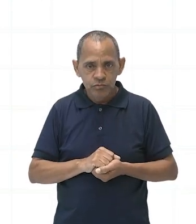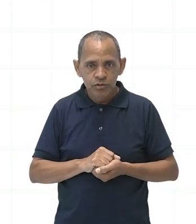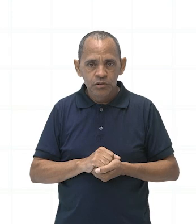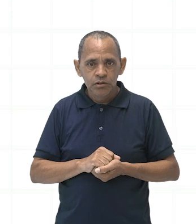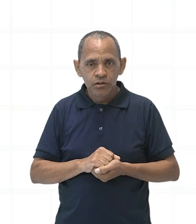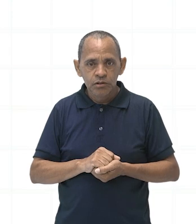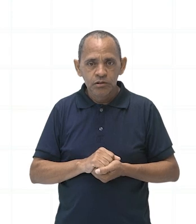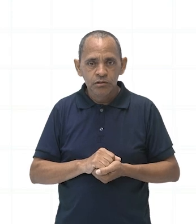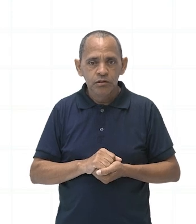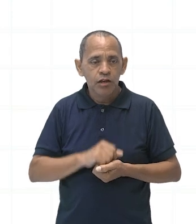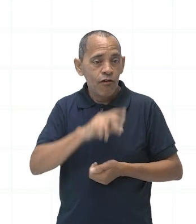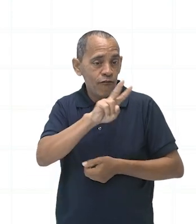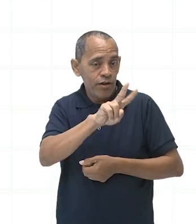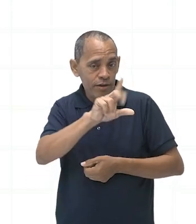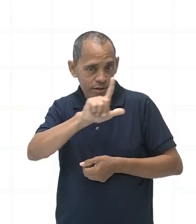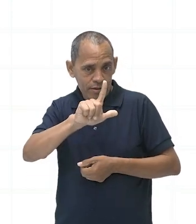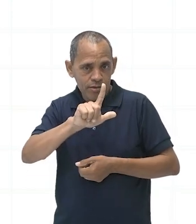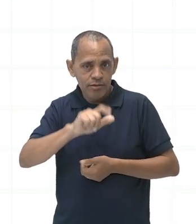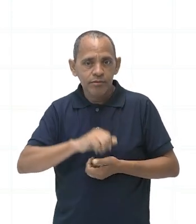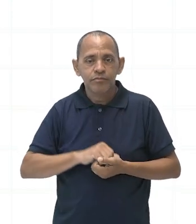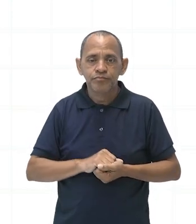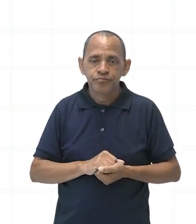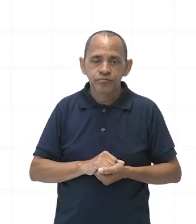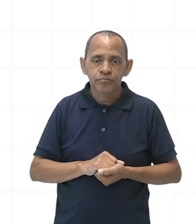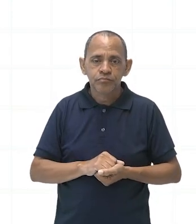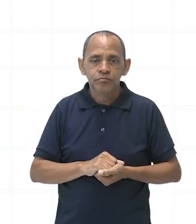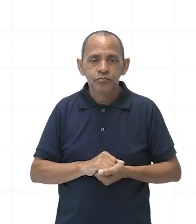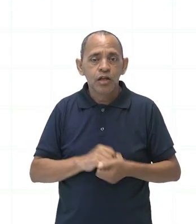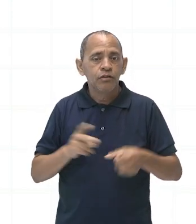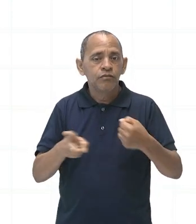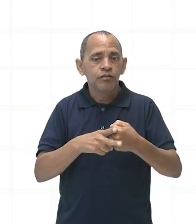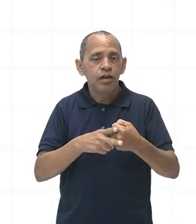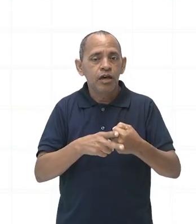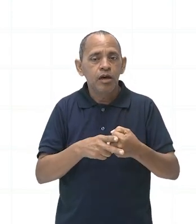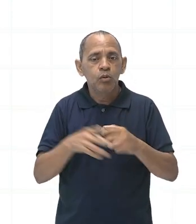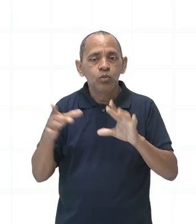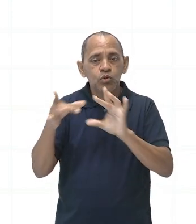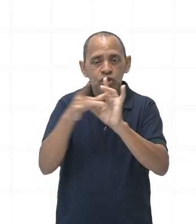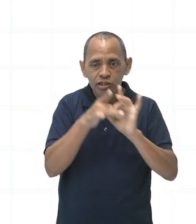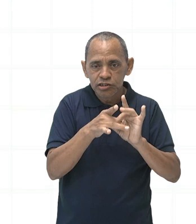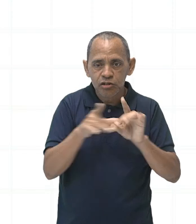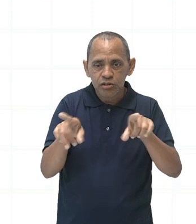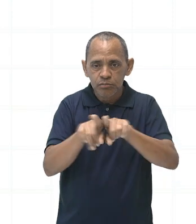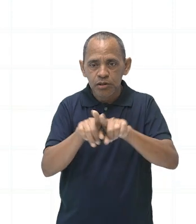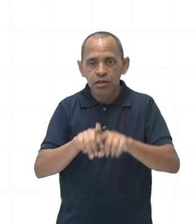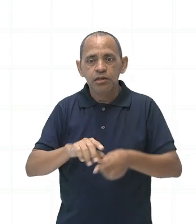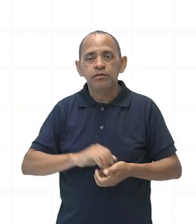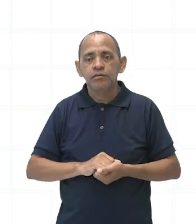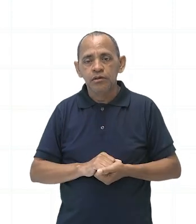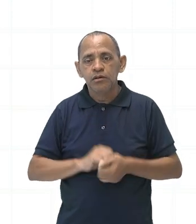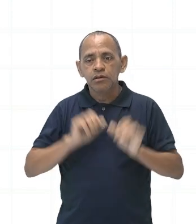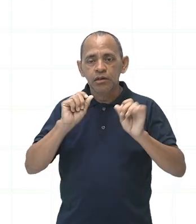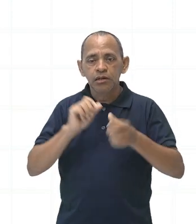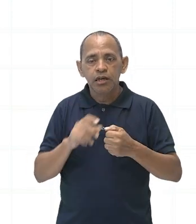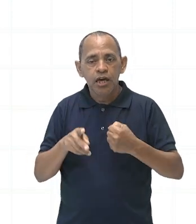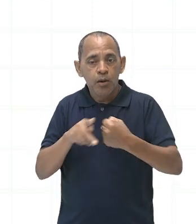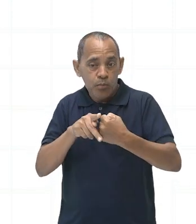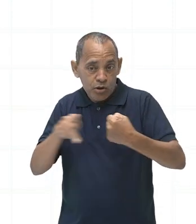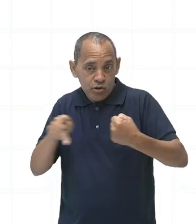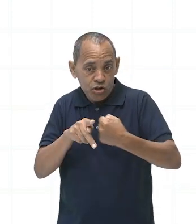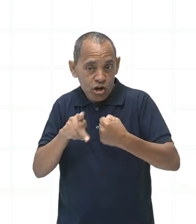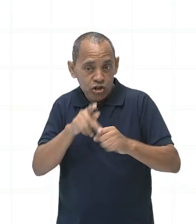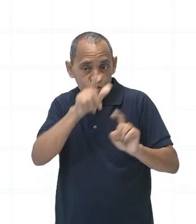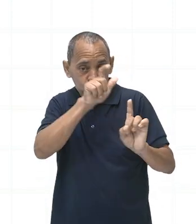significativo? VL. E no caso do verbo de ligação, quem é que acompanha esse verbo, mas não é complemento, é o predicativo do